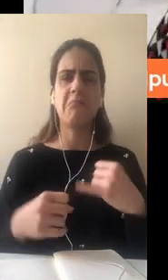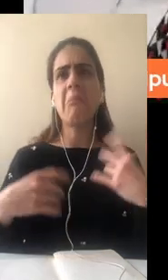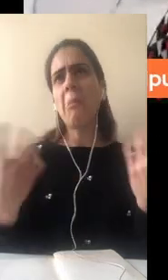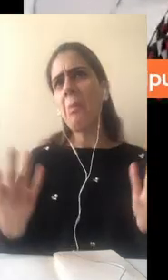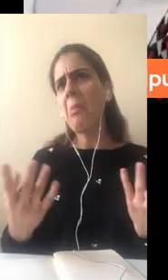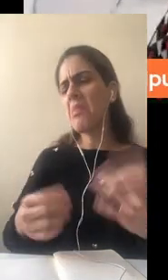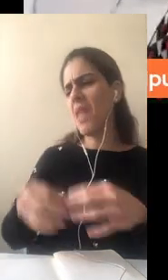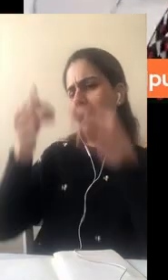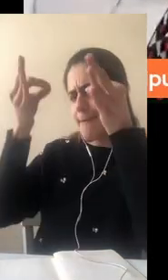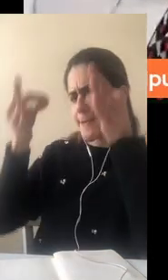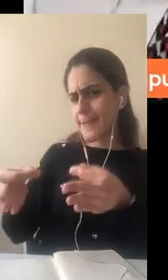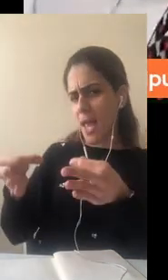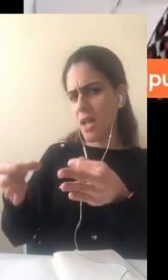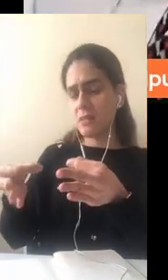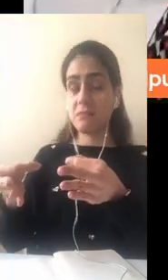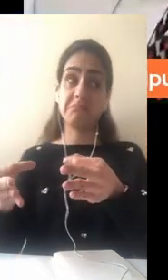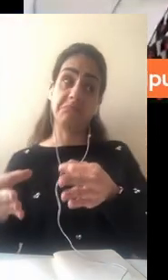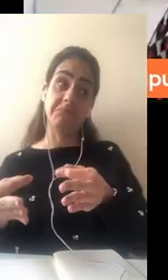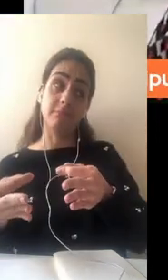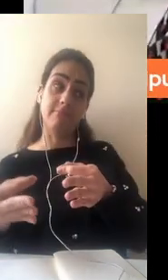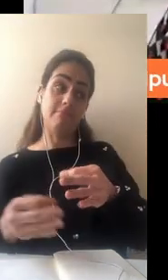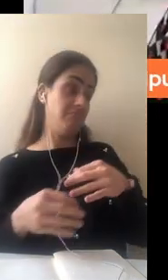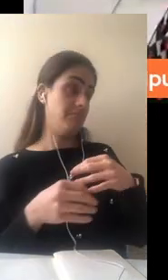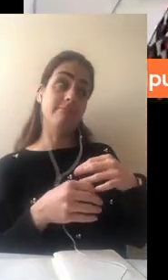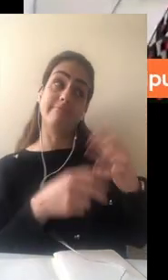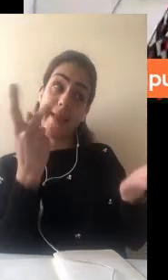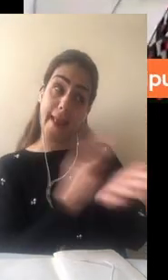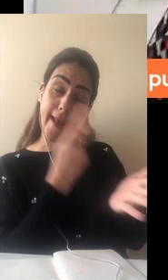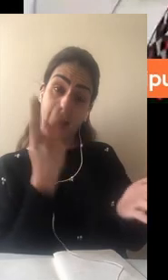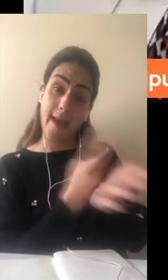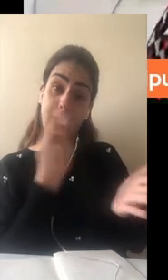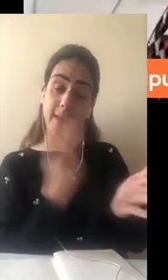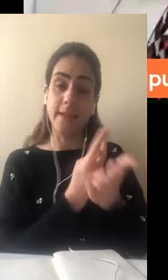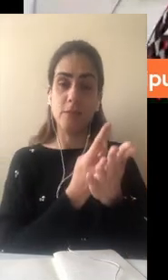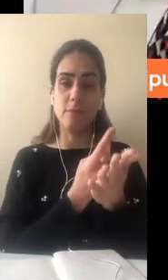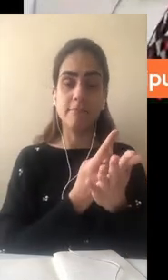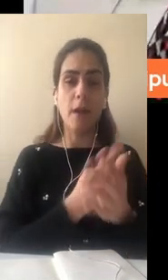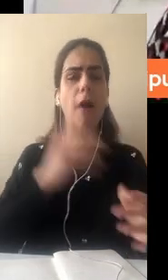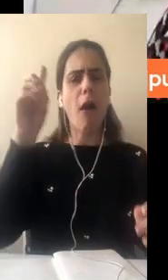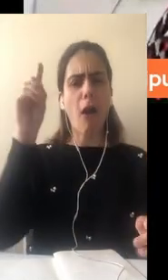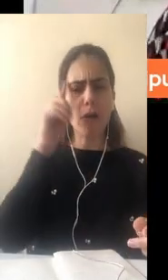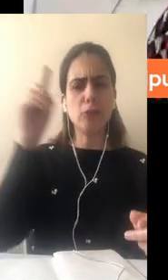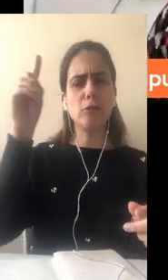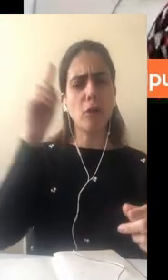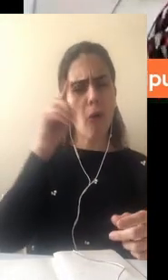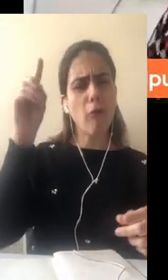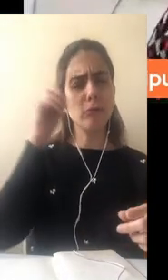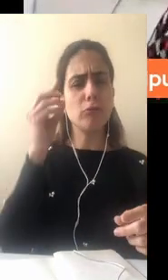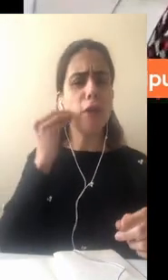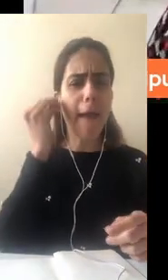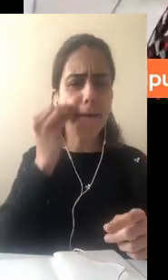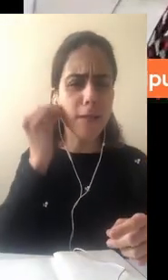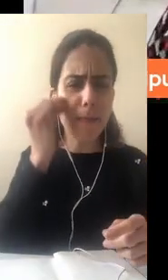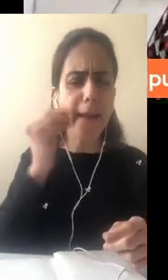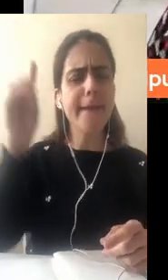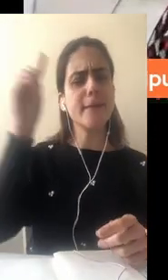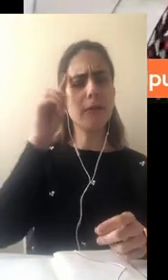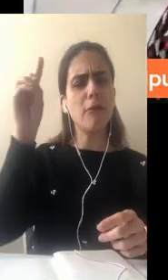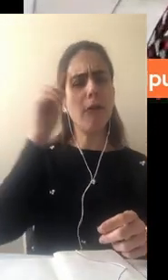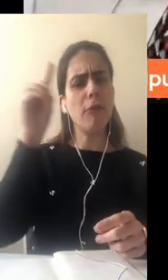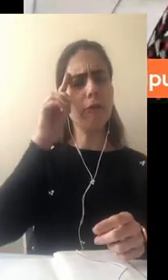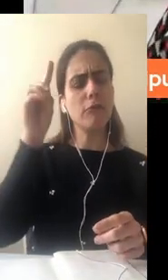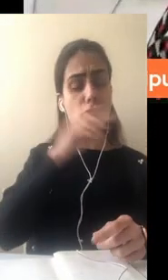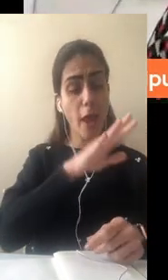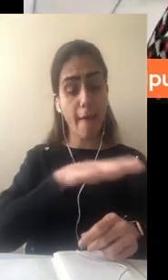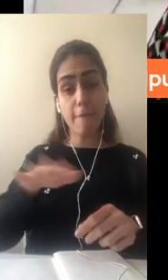o que é adequado e inadequado. São as vivências diárias que ensinam isso para os nossos